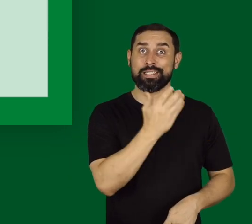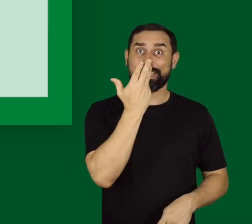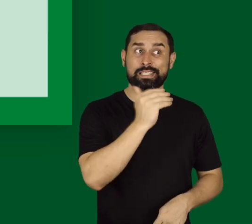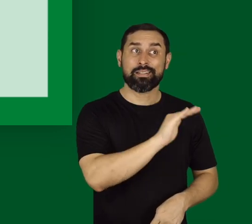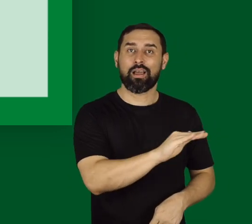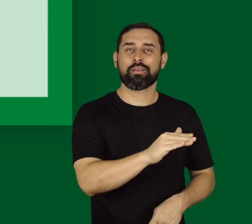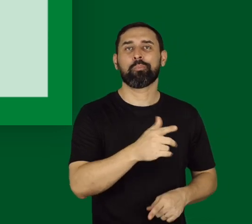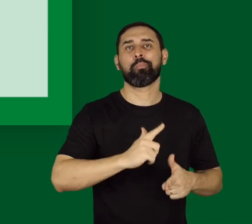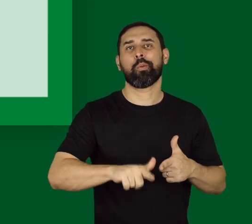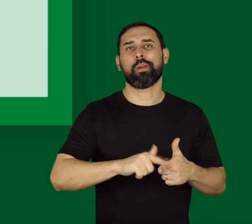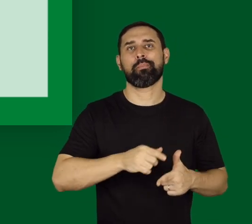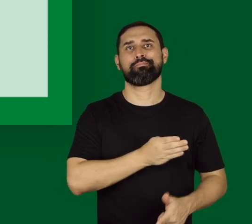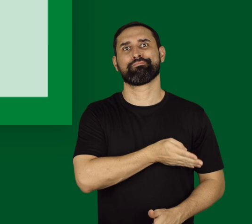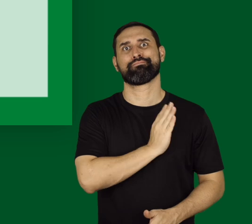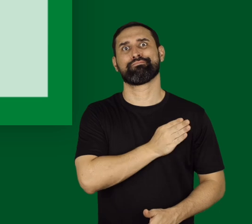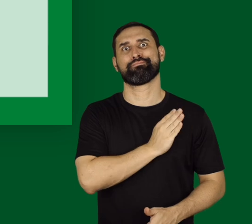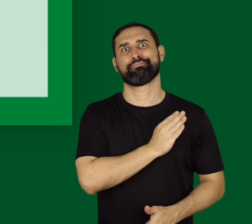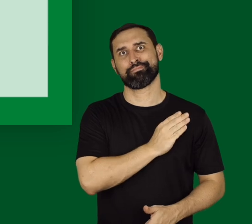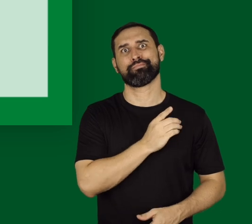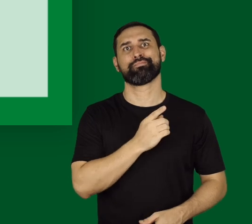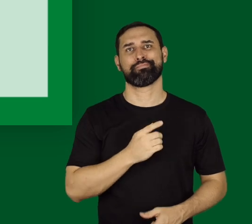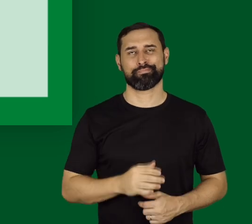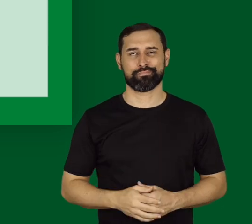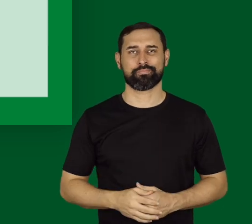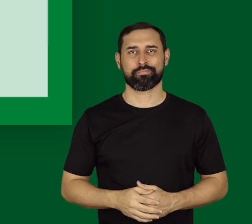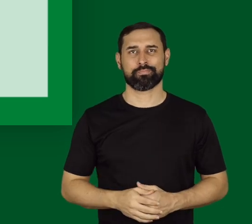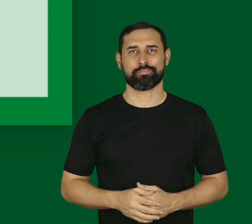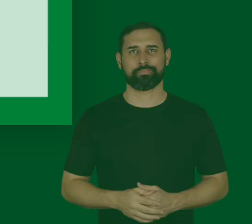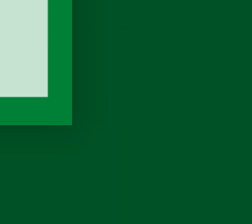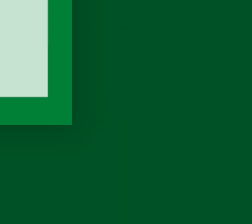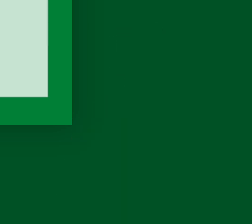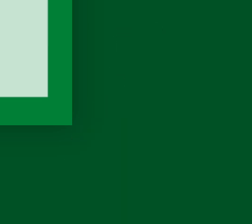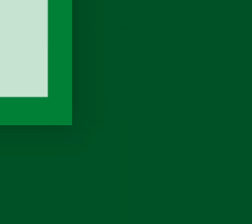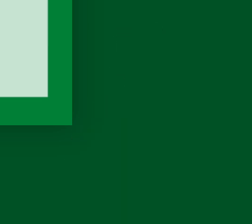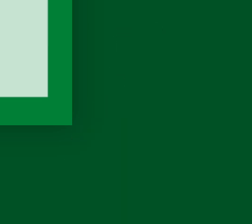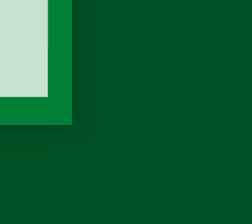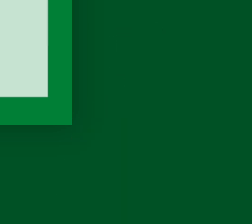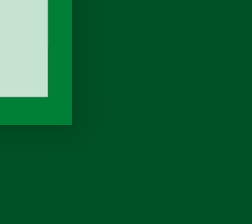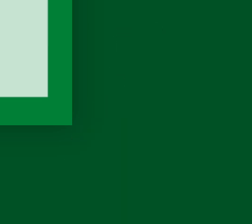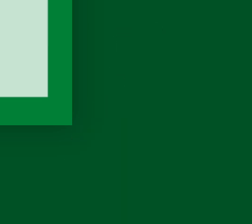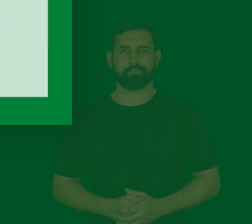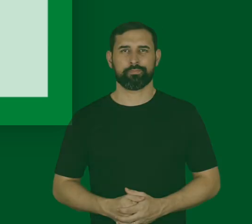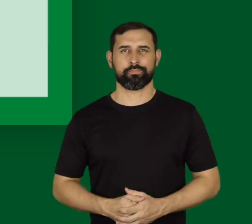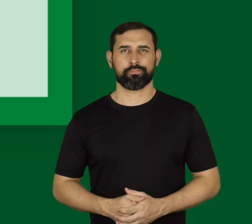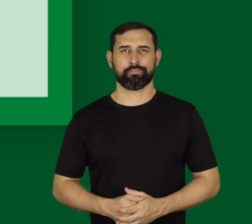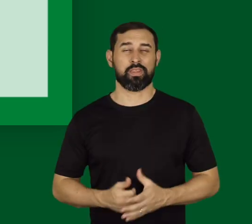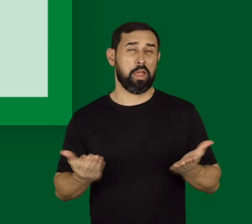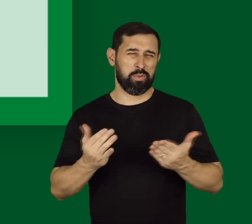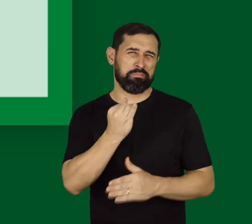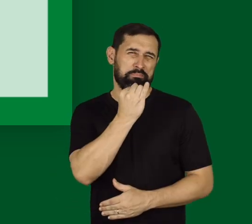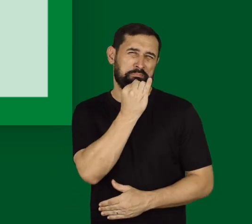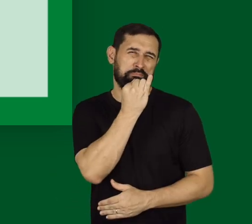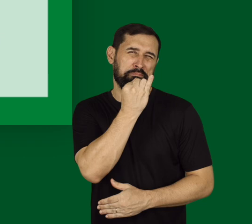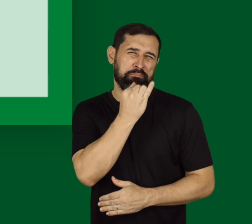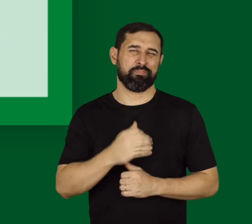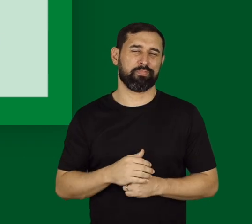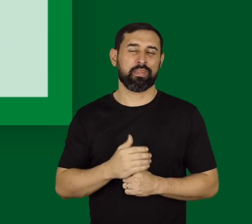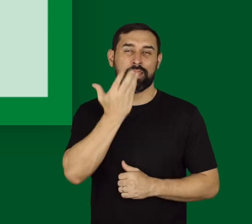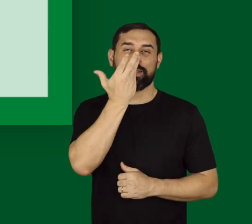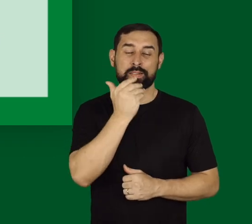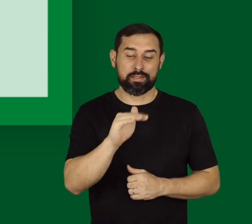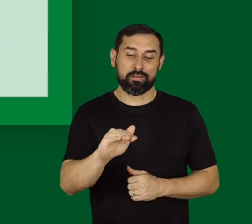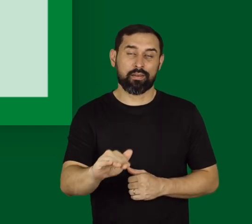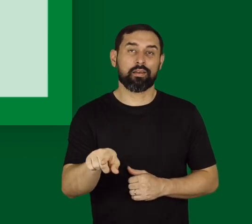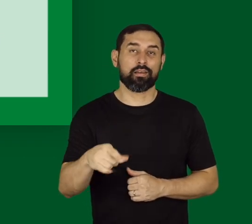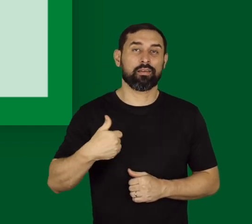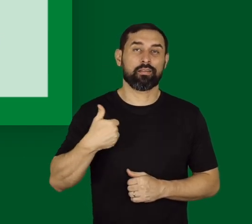a criança morre na situação de choque por disfunção cardíaca. Vamos ver aqui um caso. Então, a